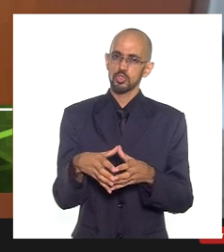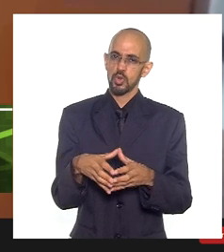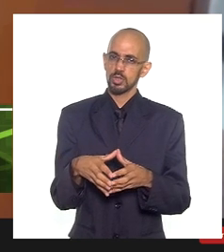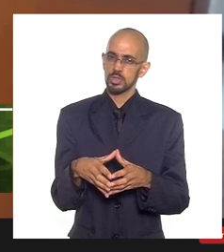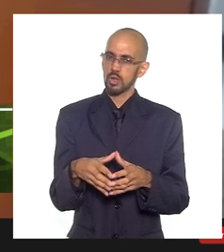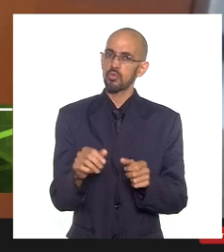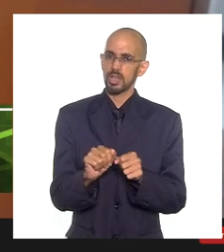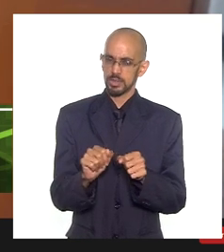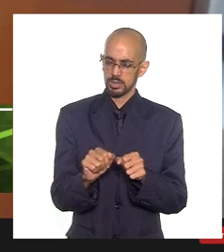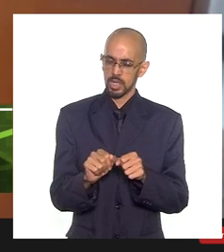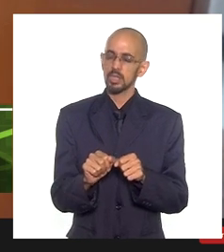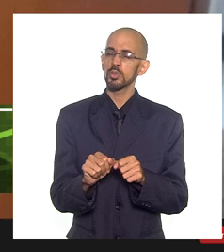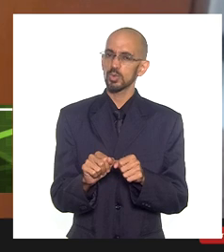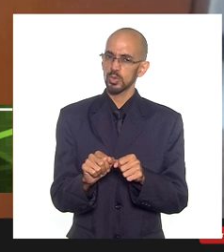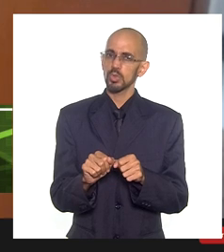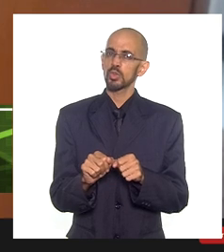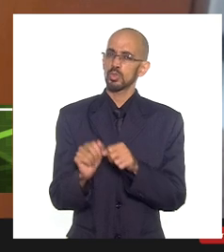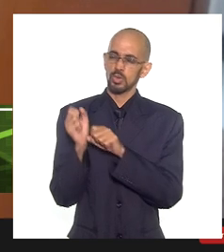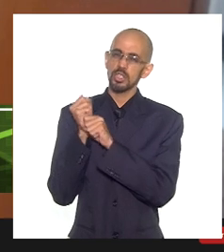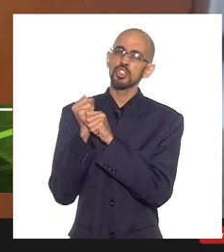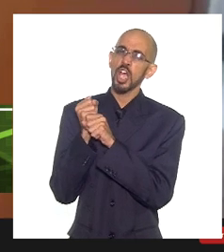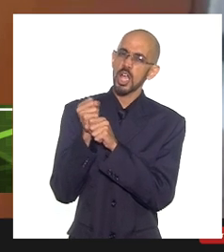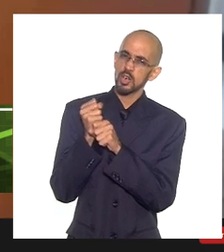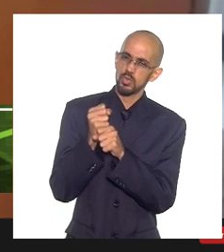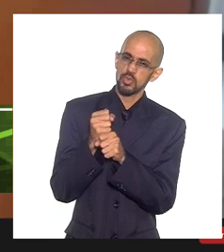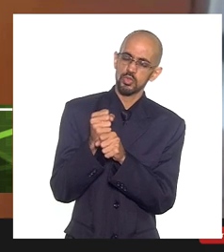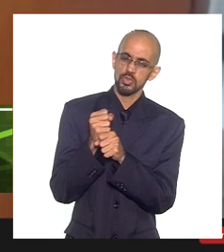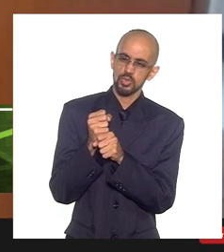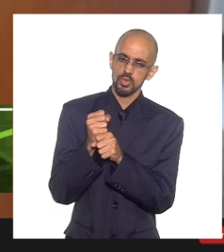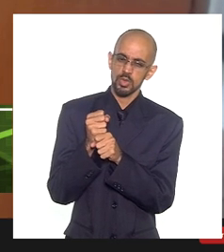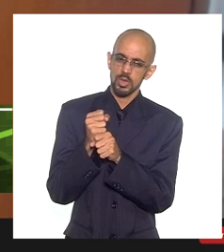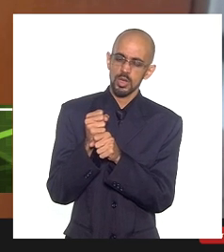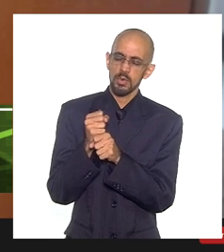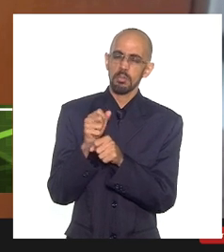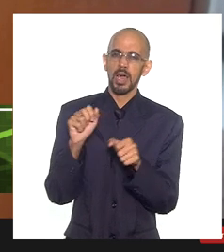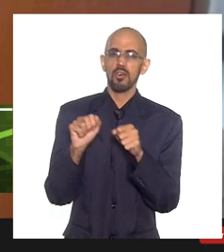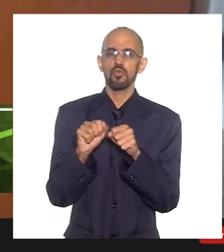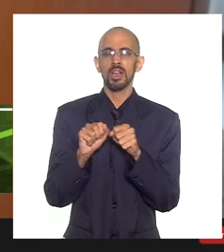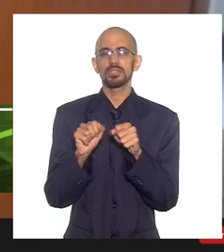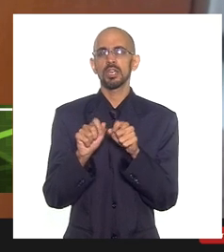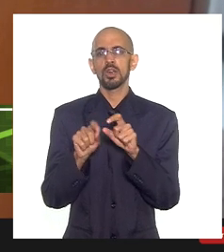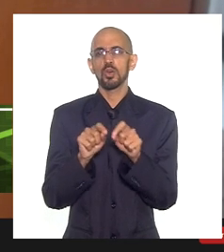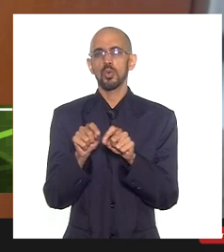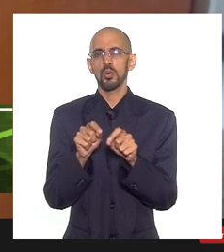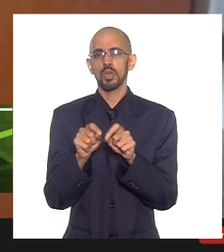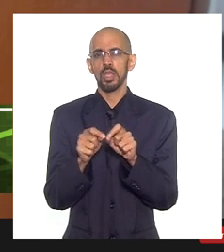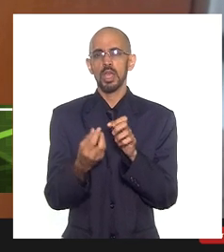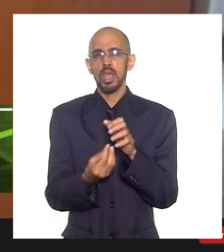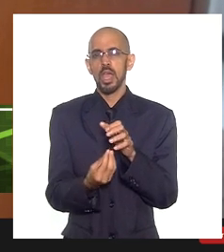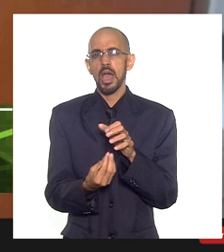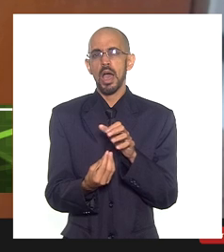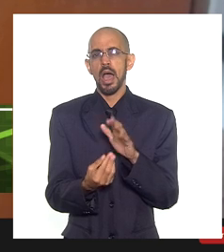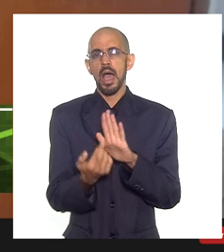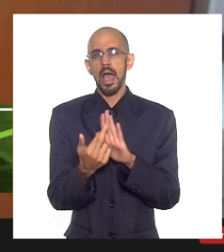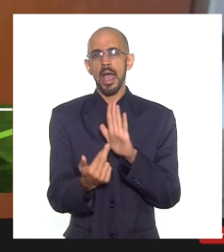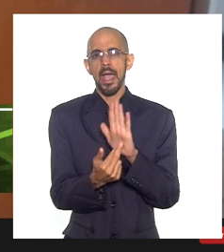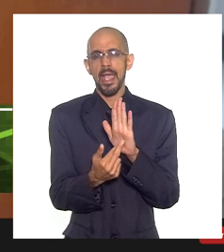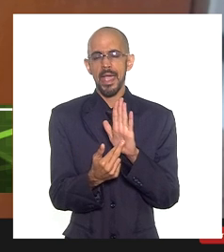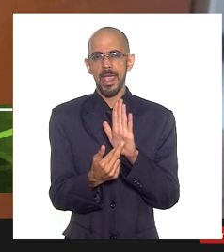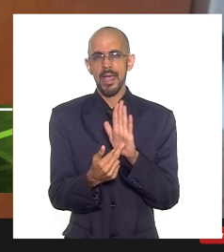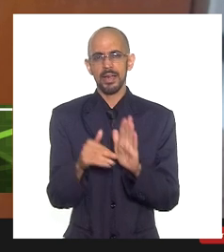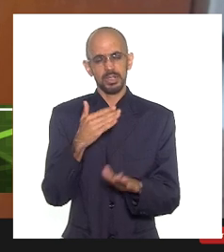ao longo dos últimos anos para a implementação da verdadeira autonomia